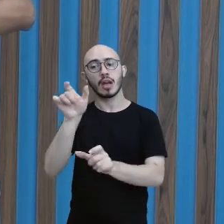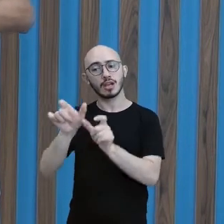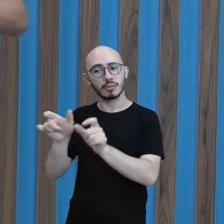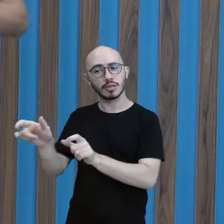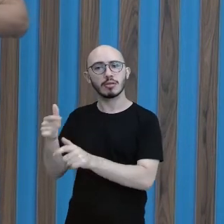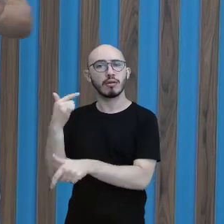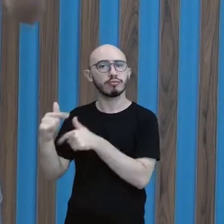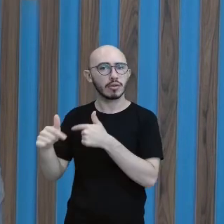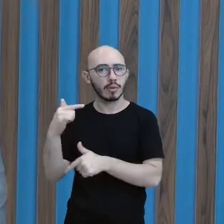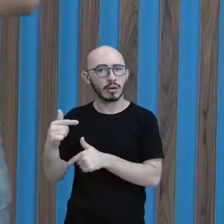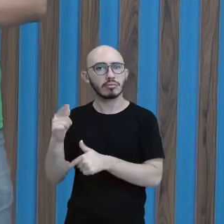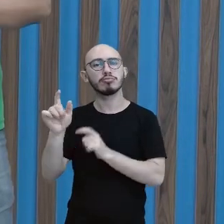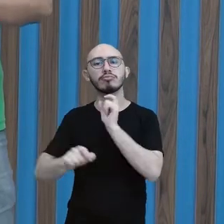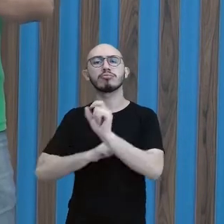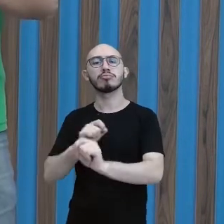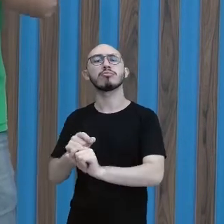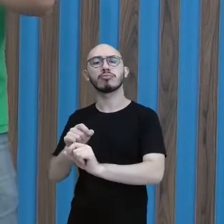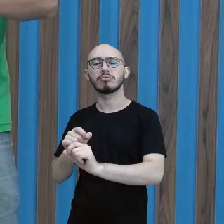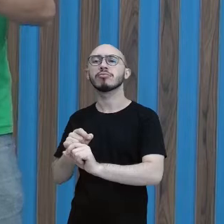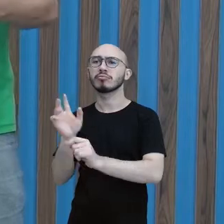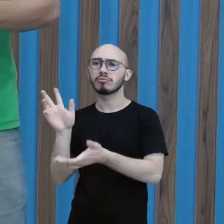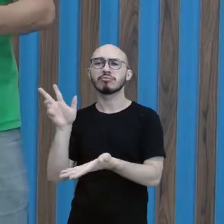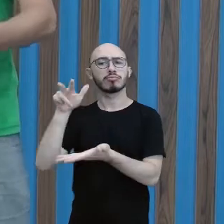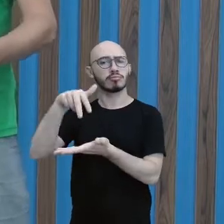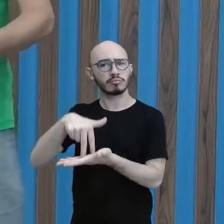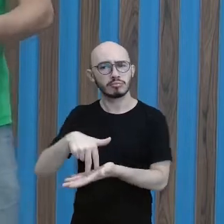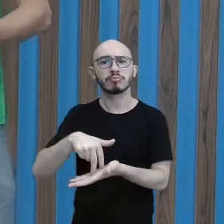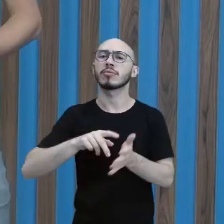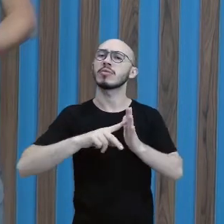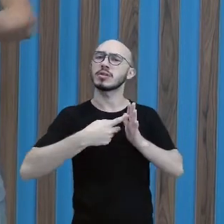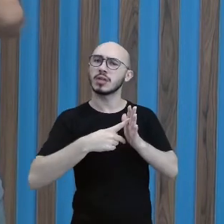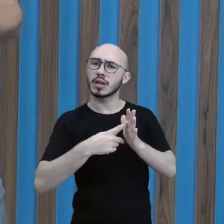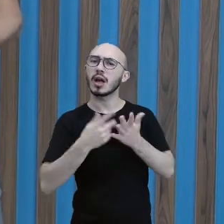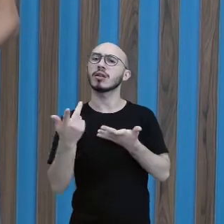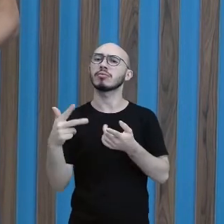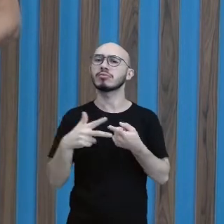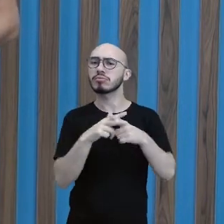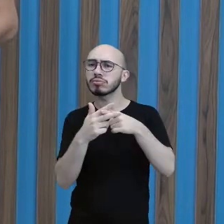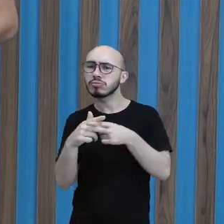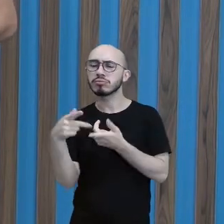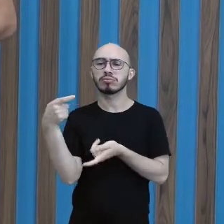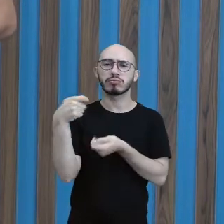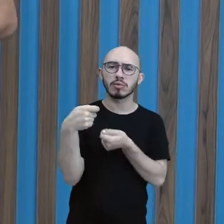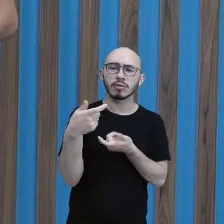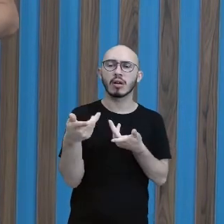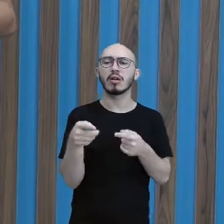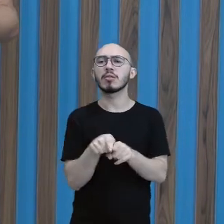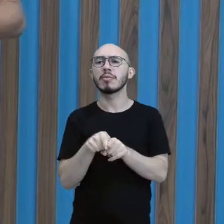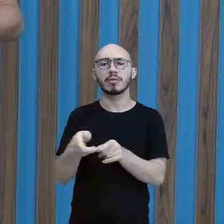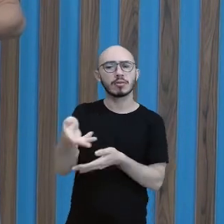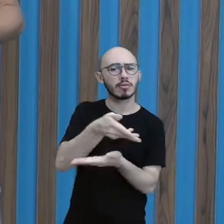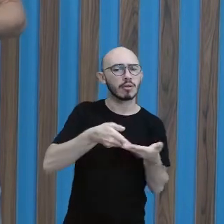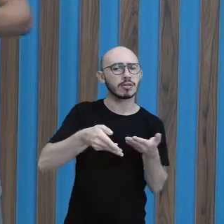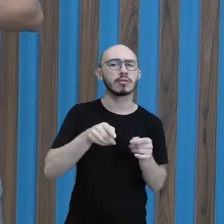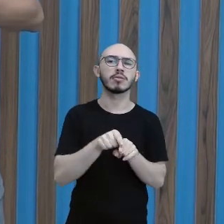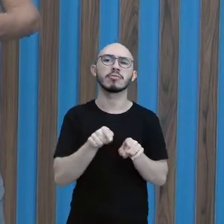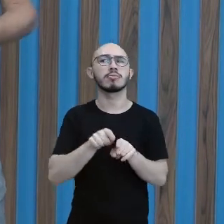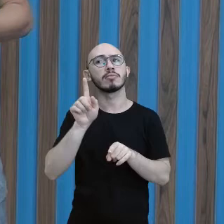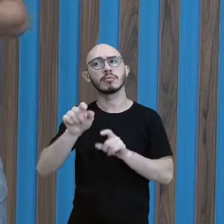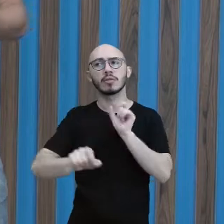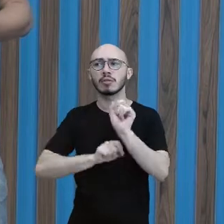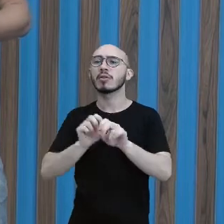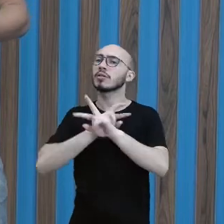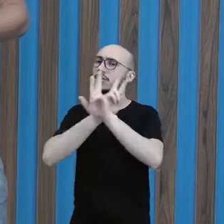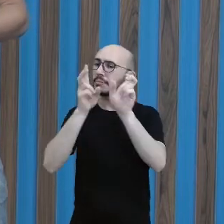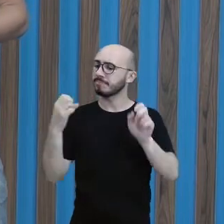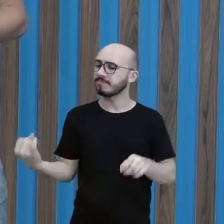sujeitos, né, tomem conta do sindicato e façam com que ele passe a representar os nossos interesses. É uma questão, né, que